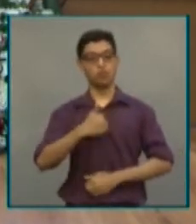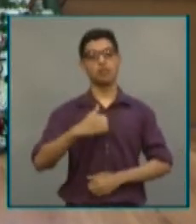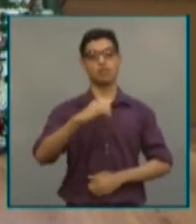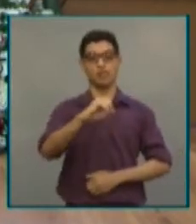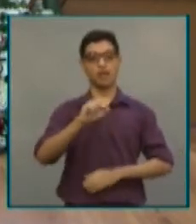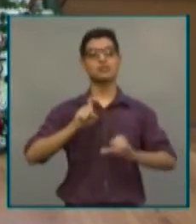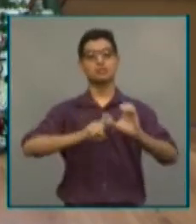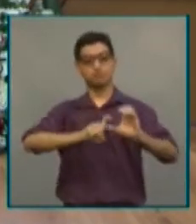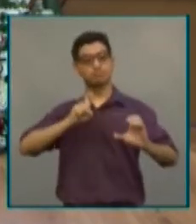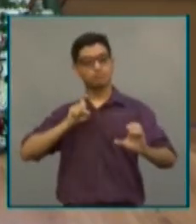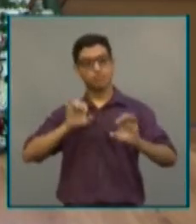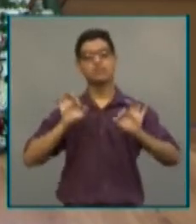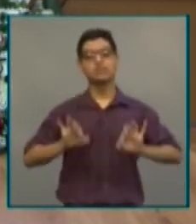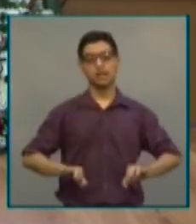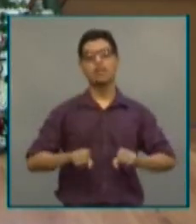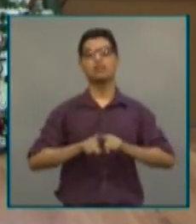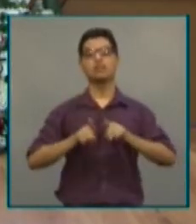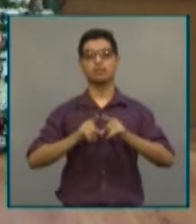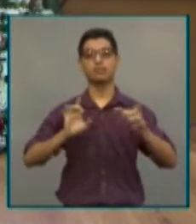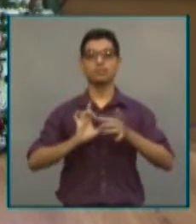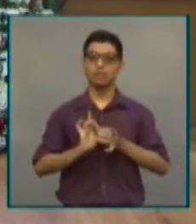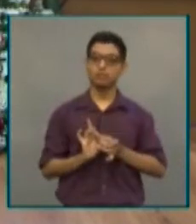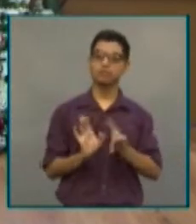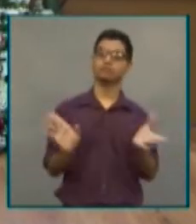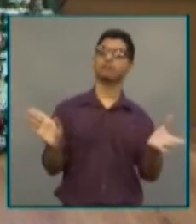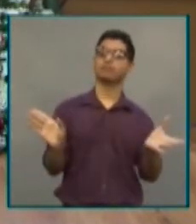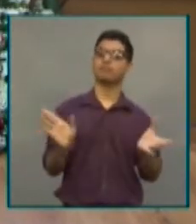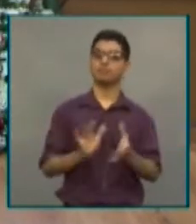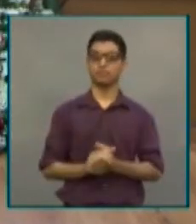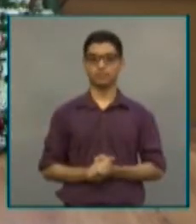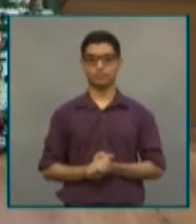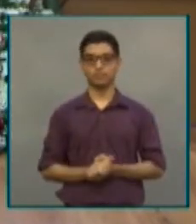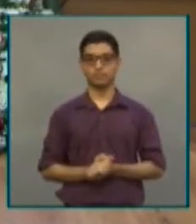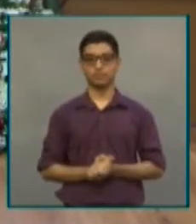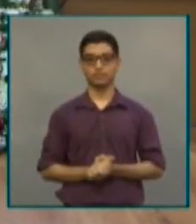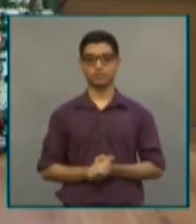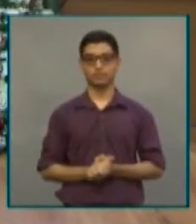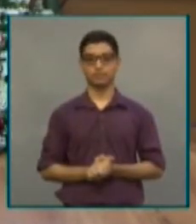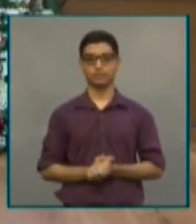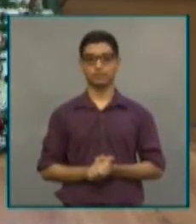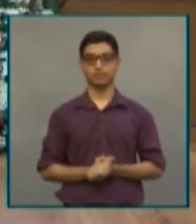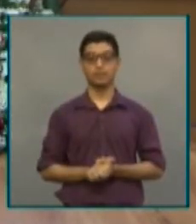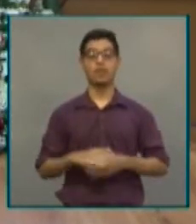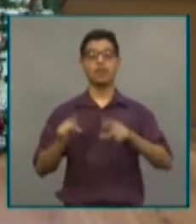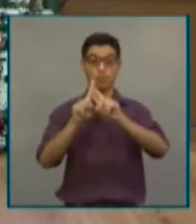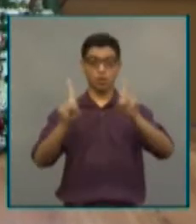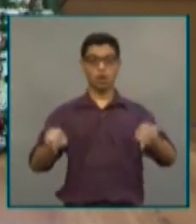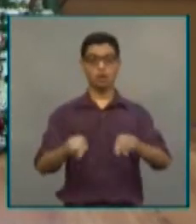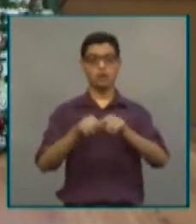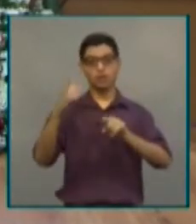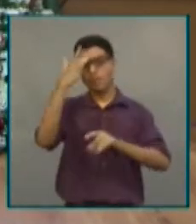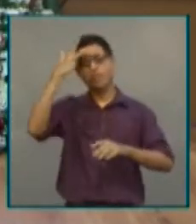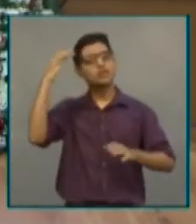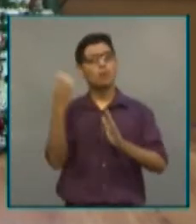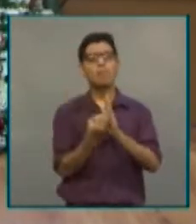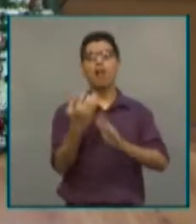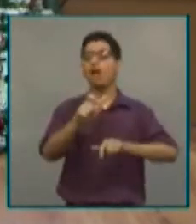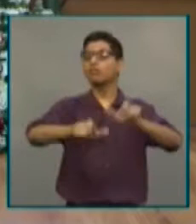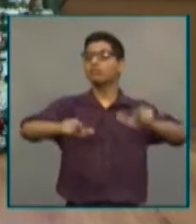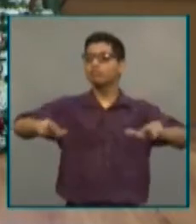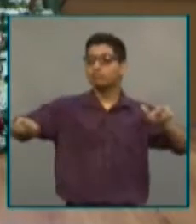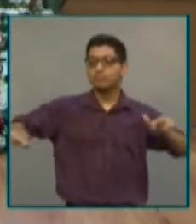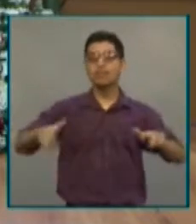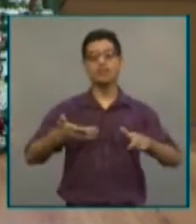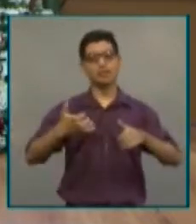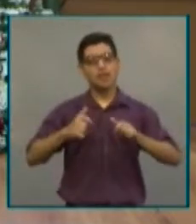de libertação e, acima de tudo, contém um projeto plural com advogados militantes na chapa,